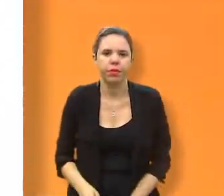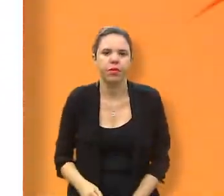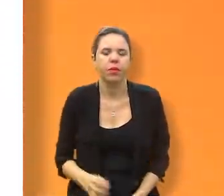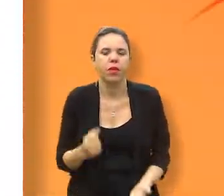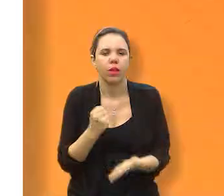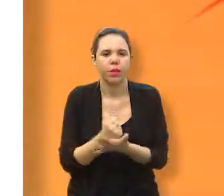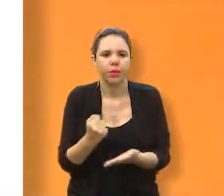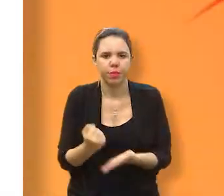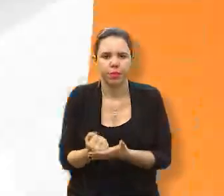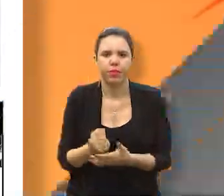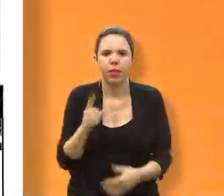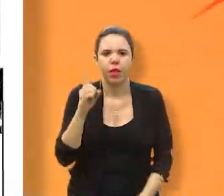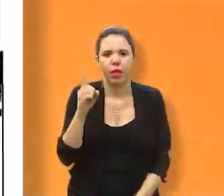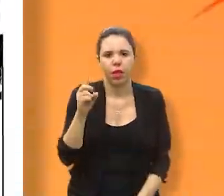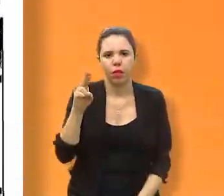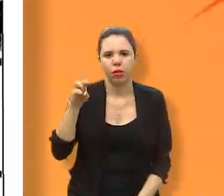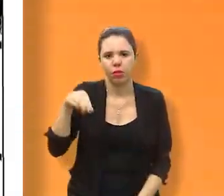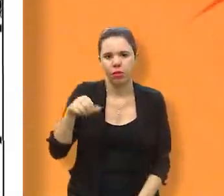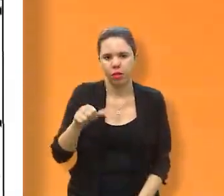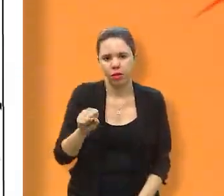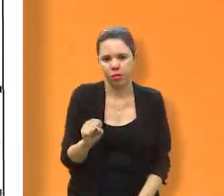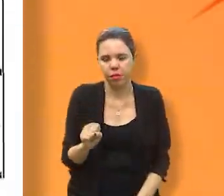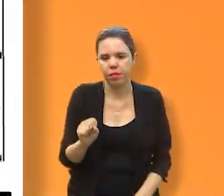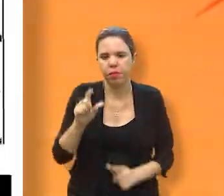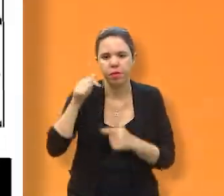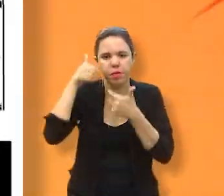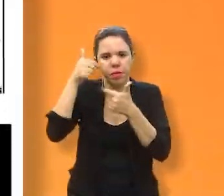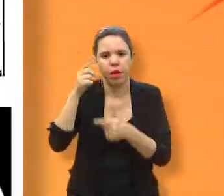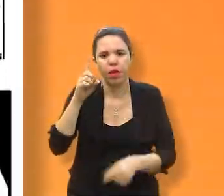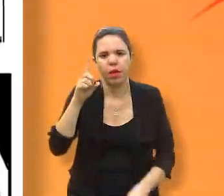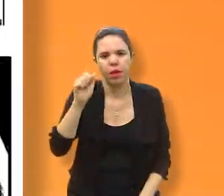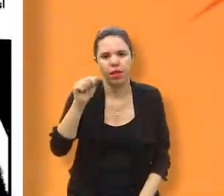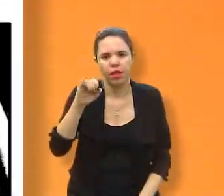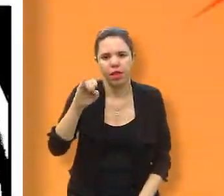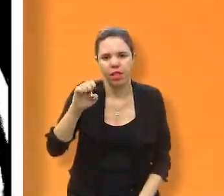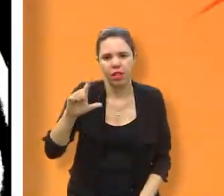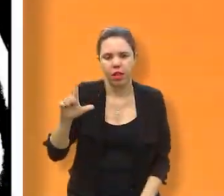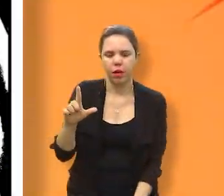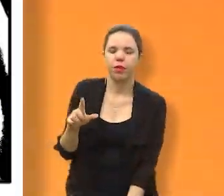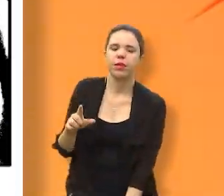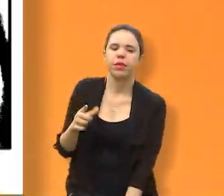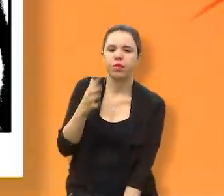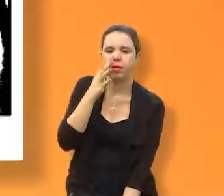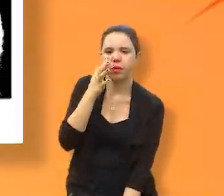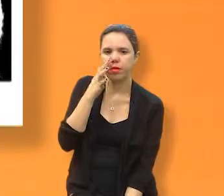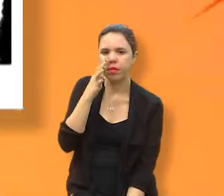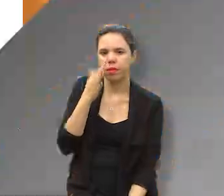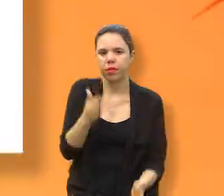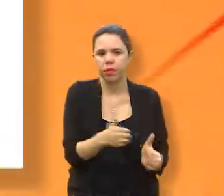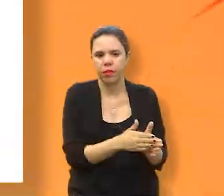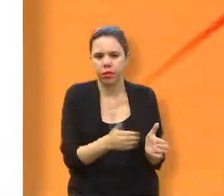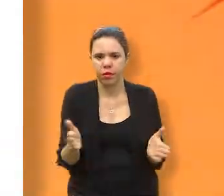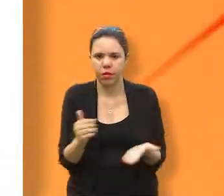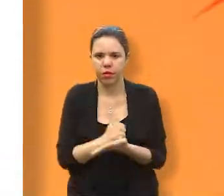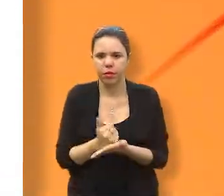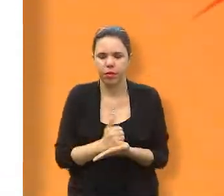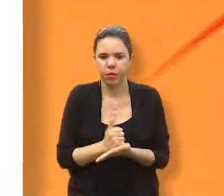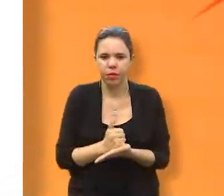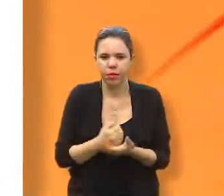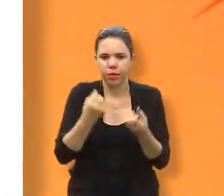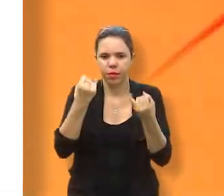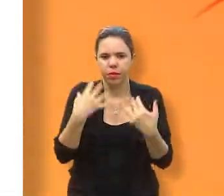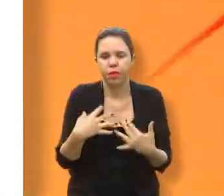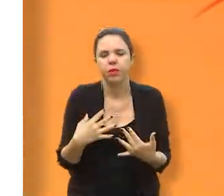o Dumas, né, que é o Dumas, o cancioneiro, que é o personagem do Daniel. Impressionante que, de fato, durante a mesa de jogo, ele montava